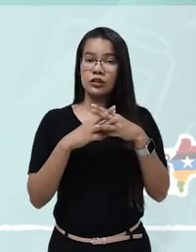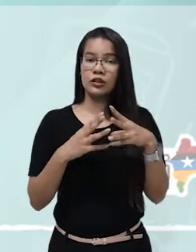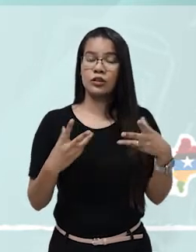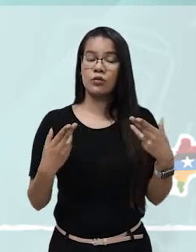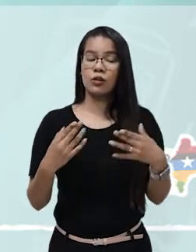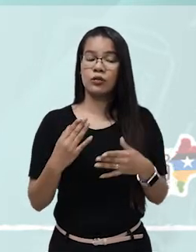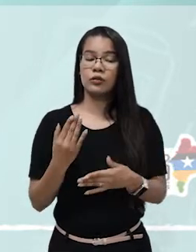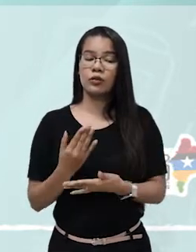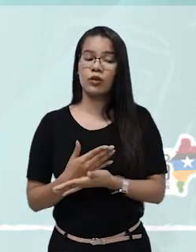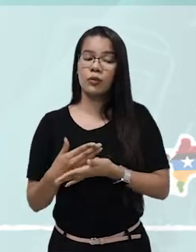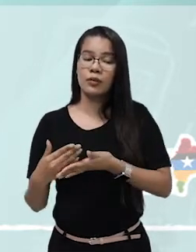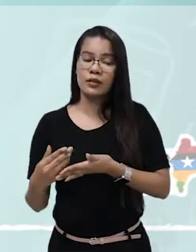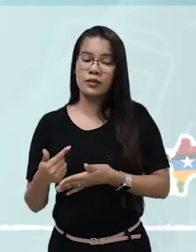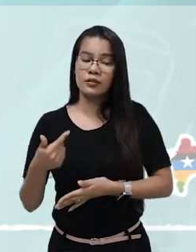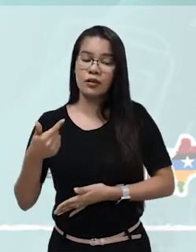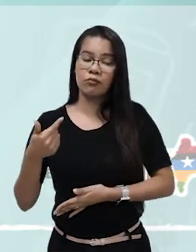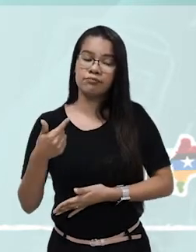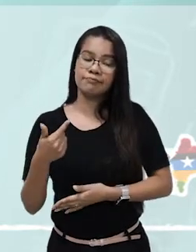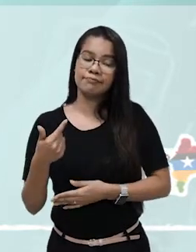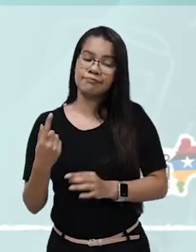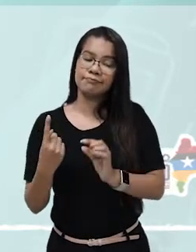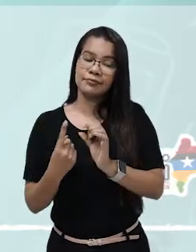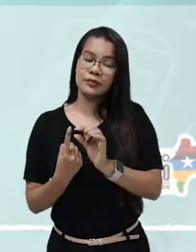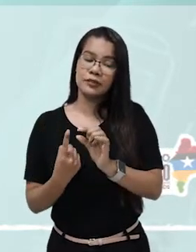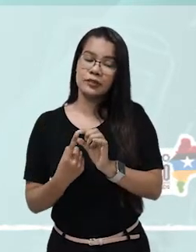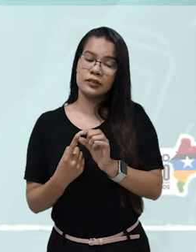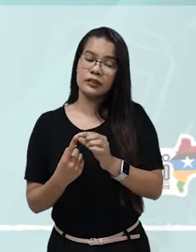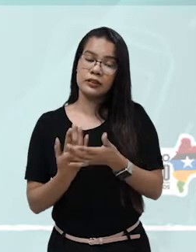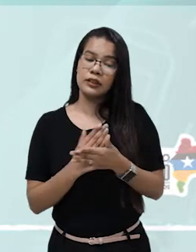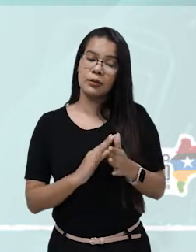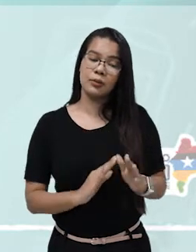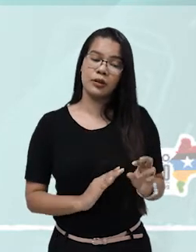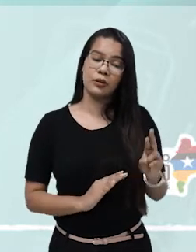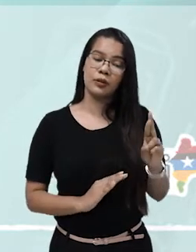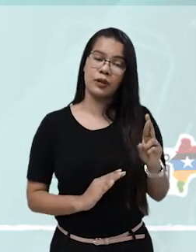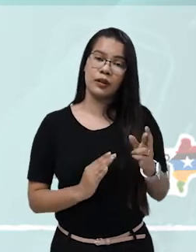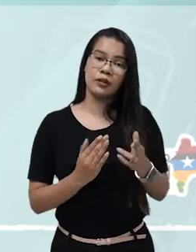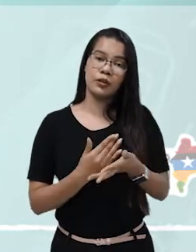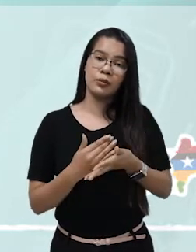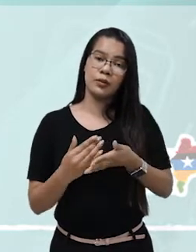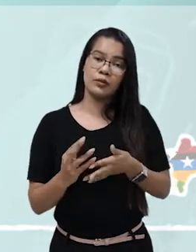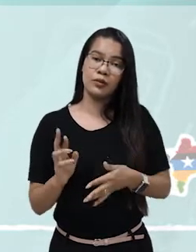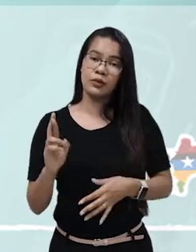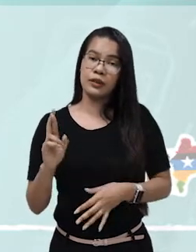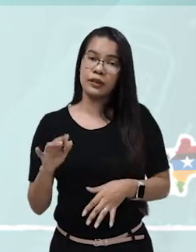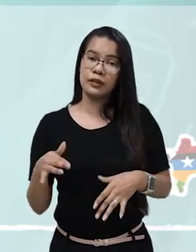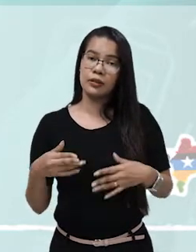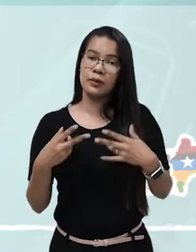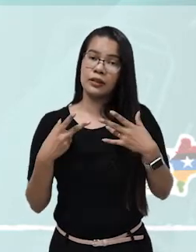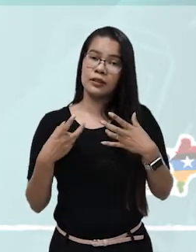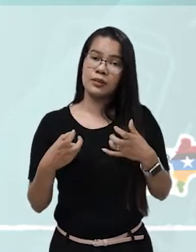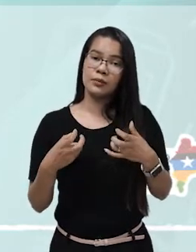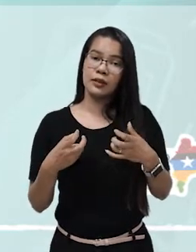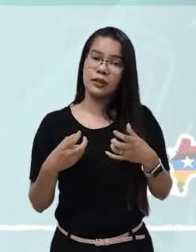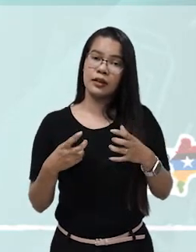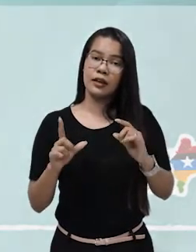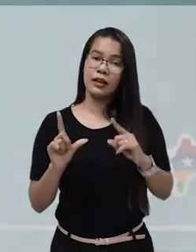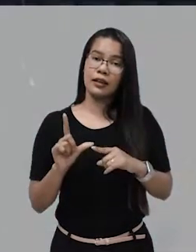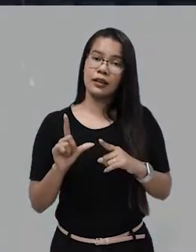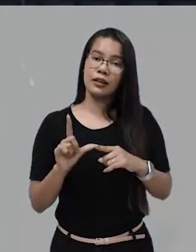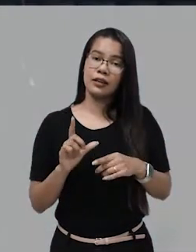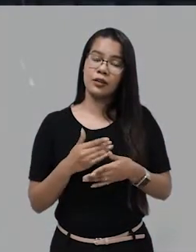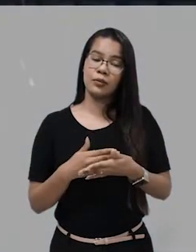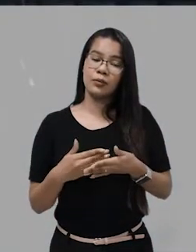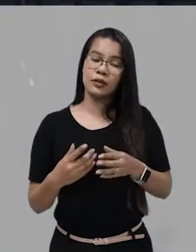e a segunda palavra também começa com R. Observe sempre a letra que termina a palavra e a letra que inicia